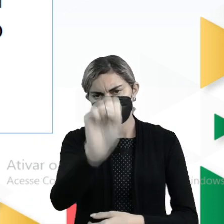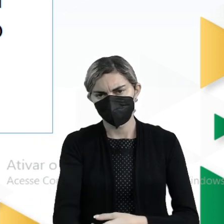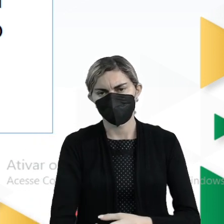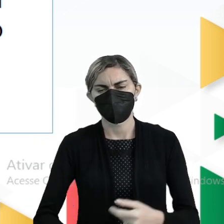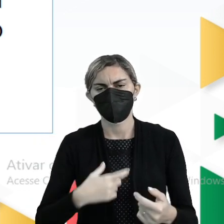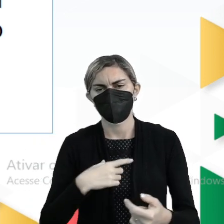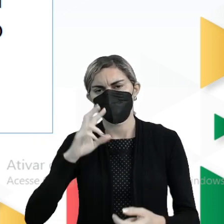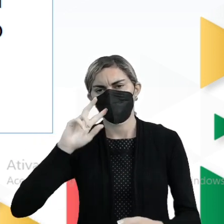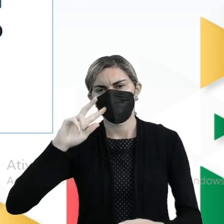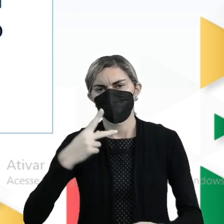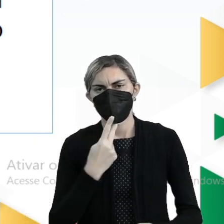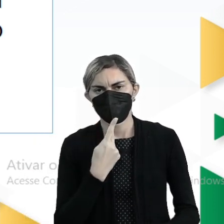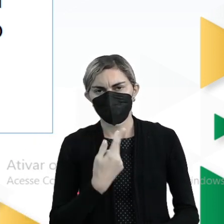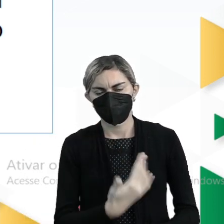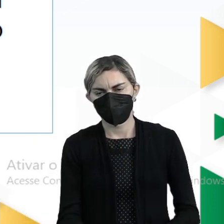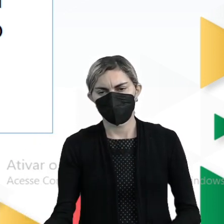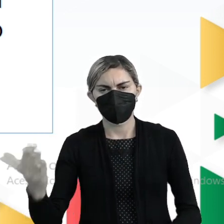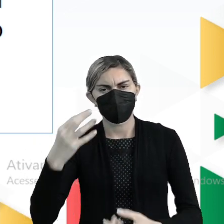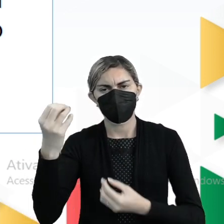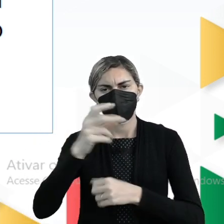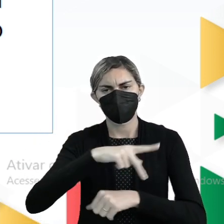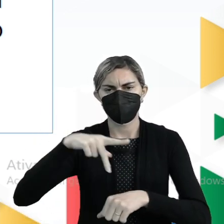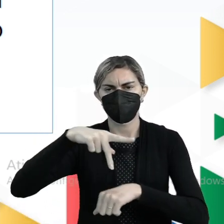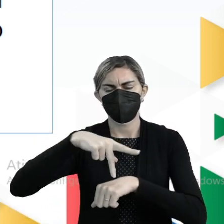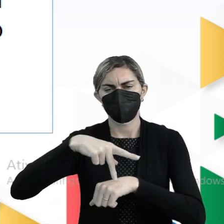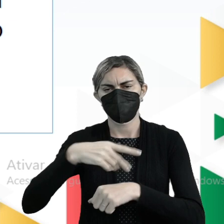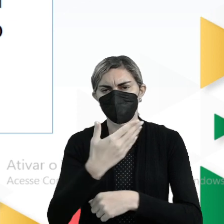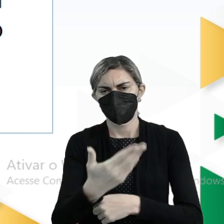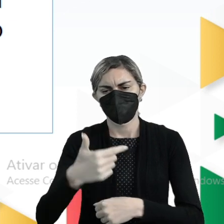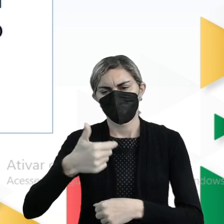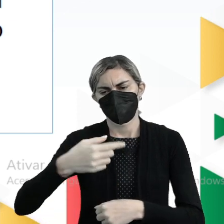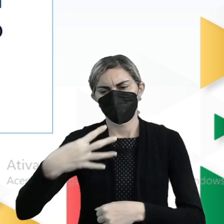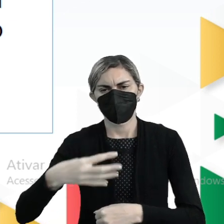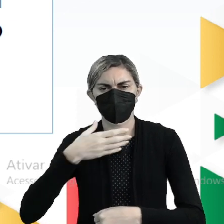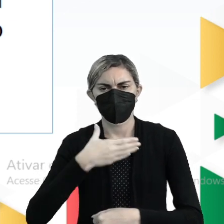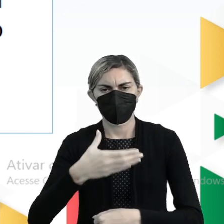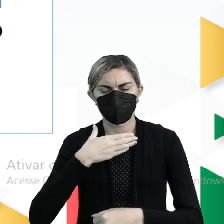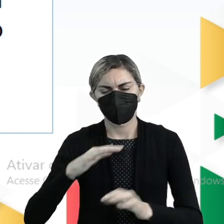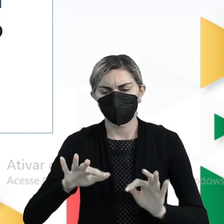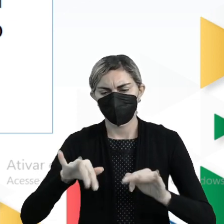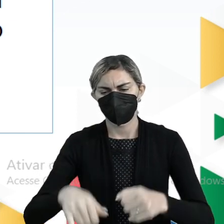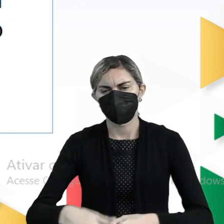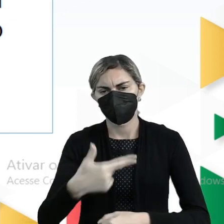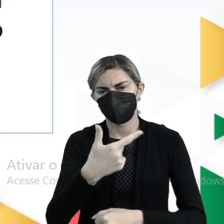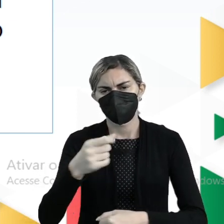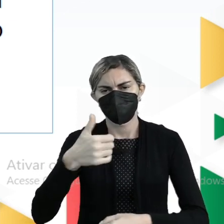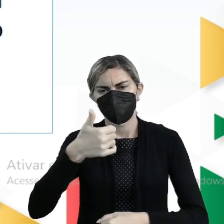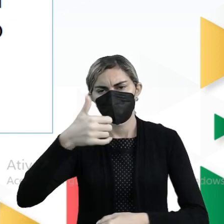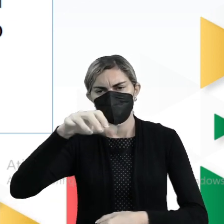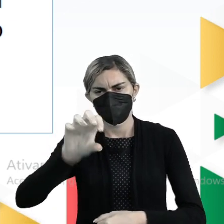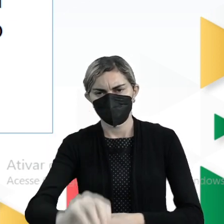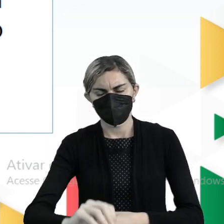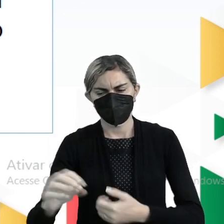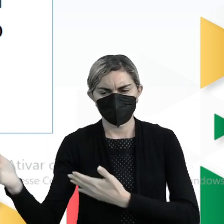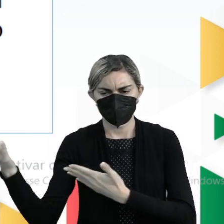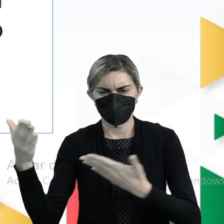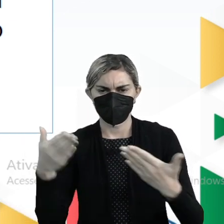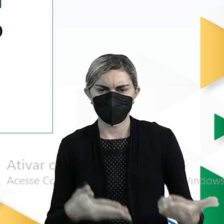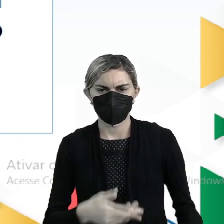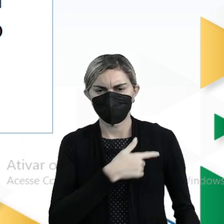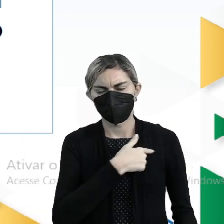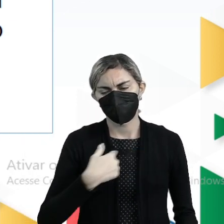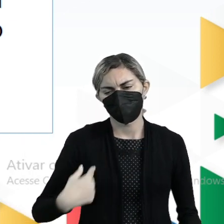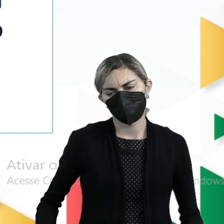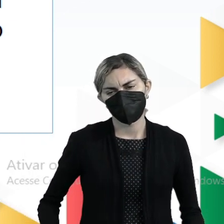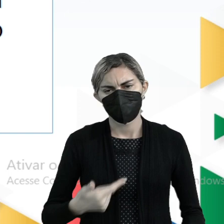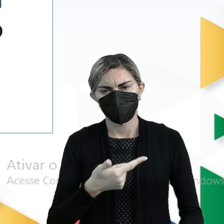admitida oficialmente como uma nação do BRICS em 24 de dezembro do finalzinho de 2010, após ser convidada pela China